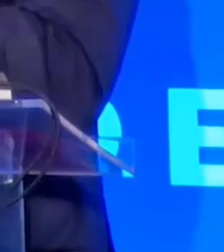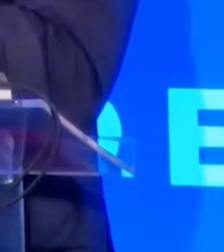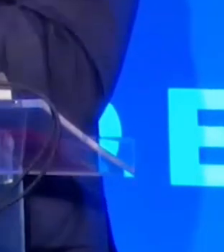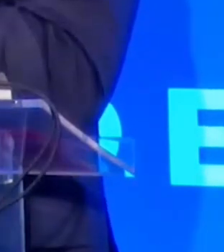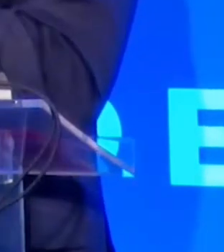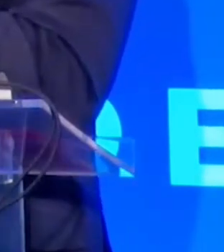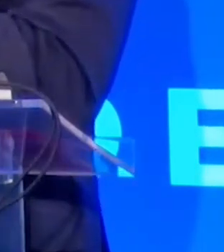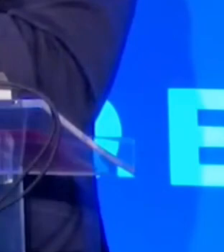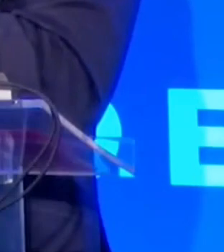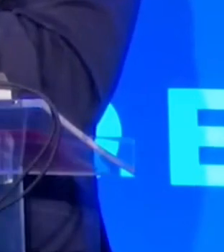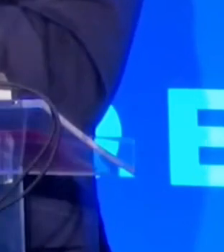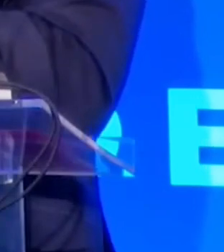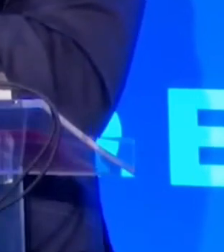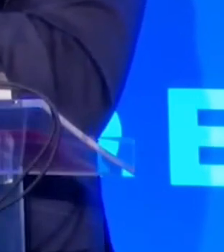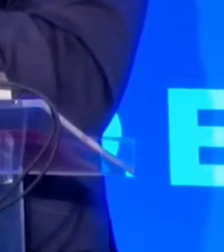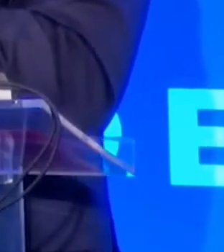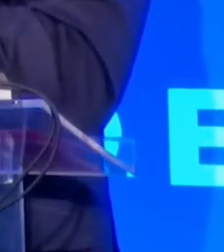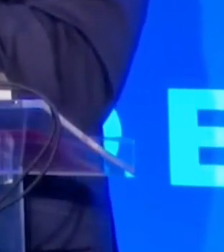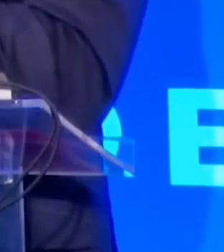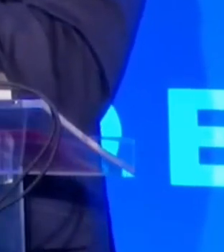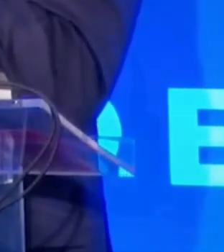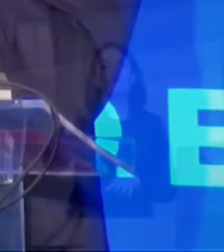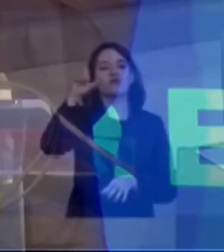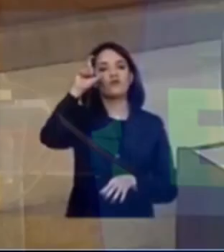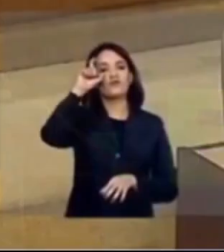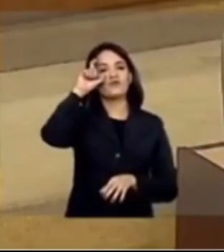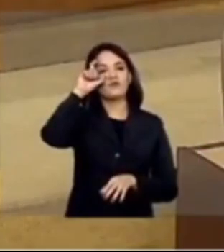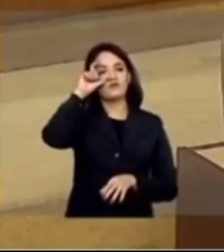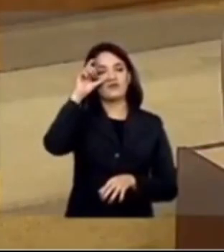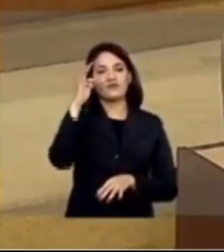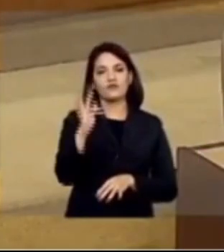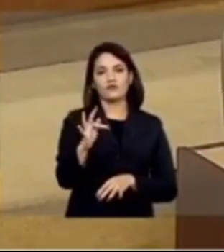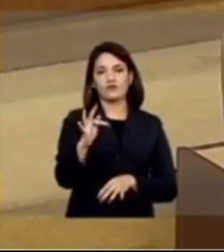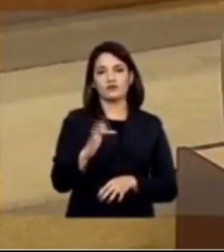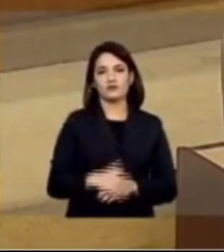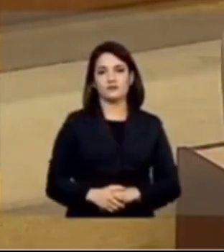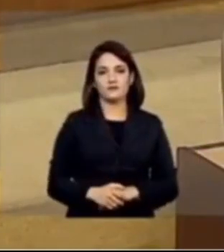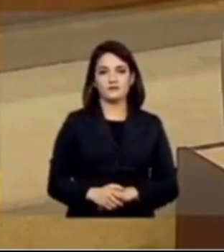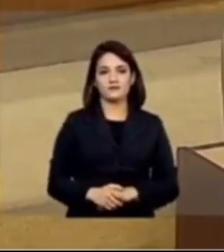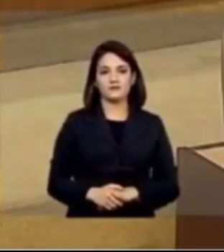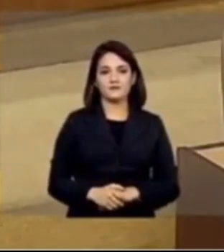em relação ao uso dos equipamentos durante operações. Então, pessoal, se o